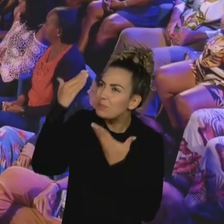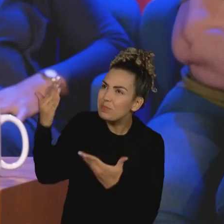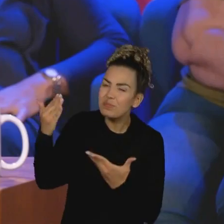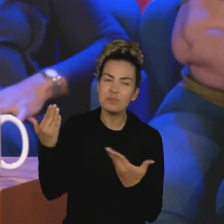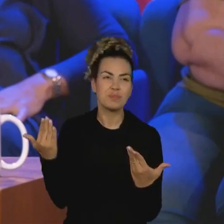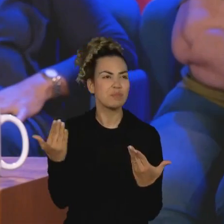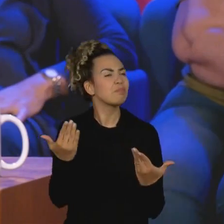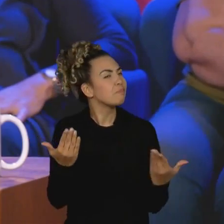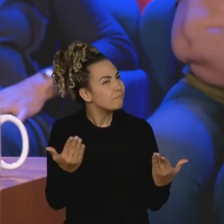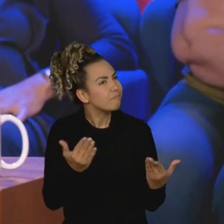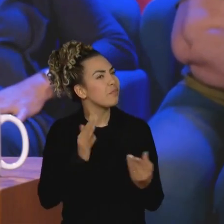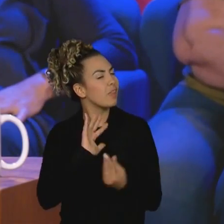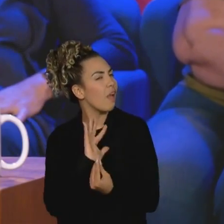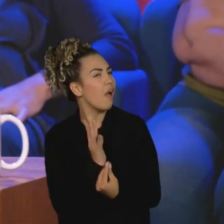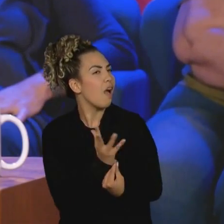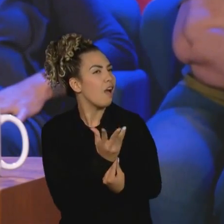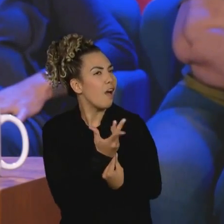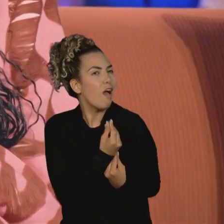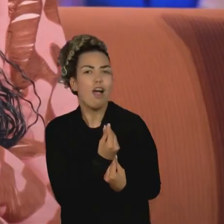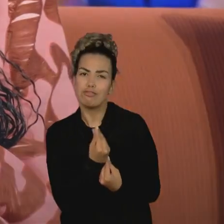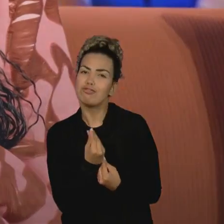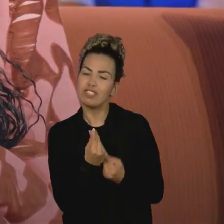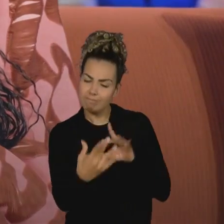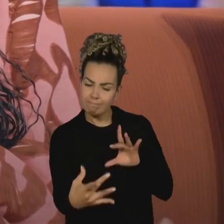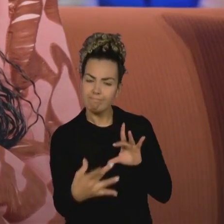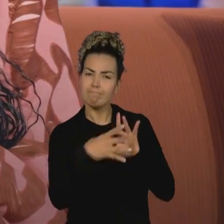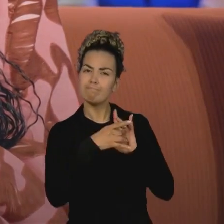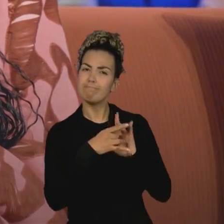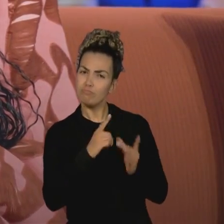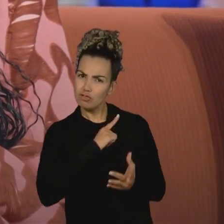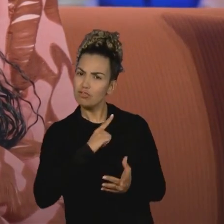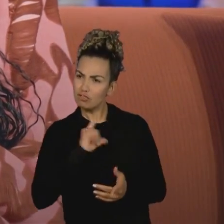acreditando na arte, né? Na beleza da arte. A arte,